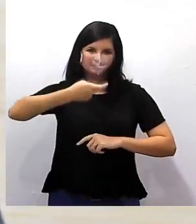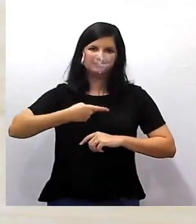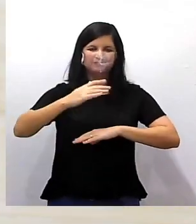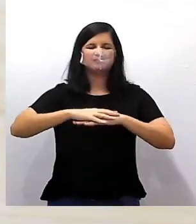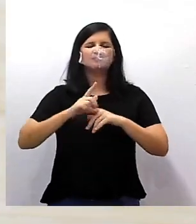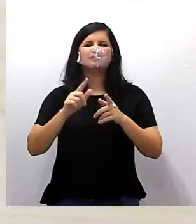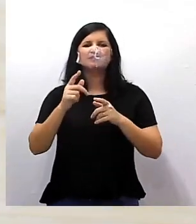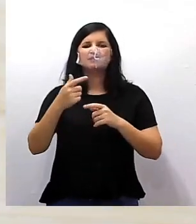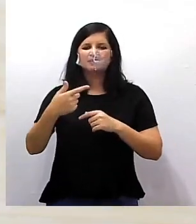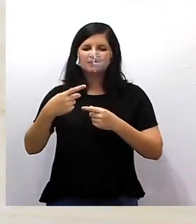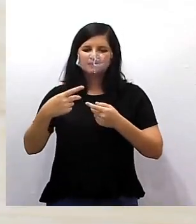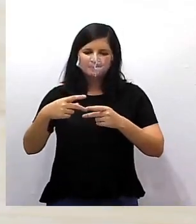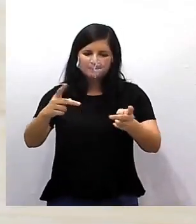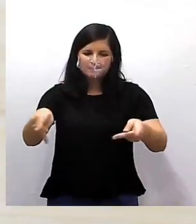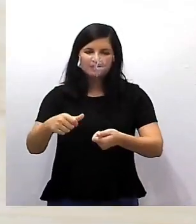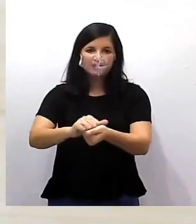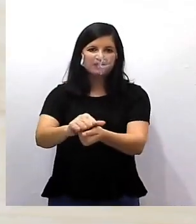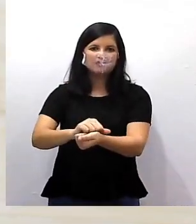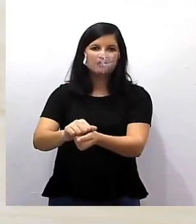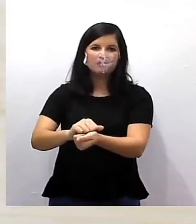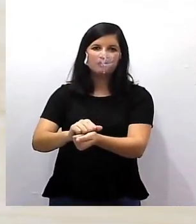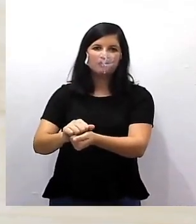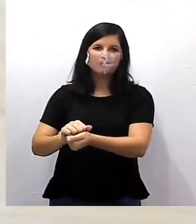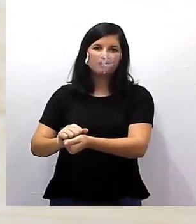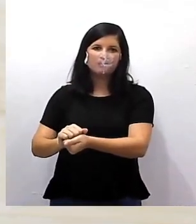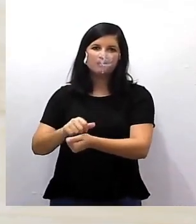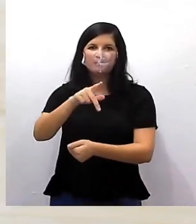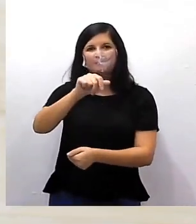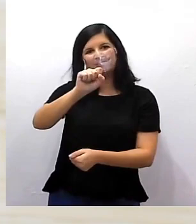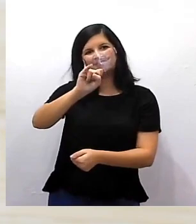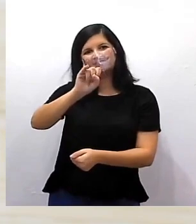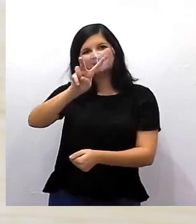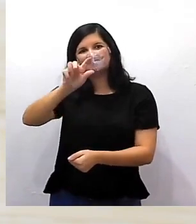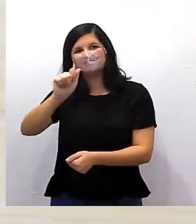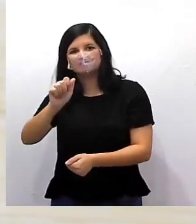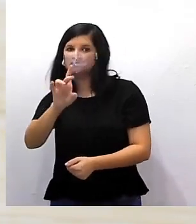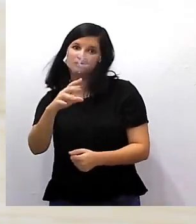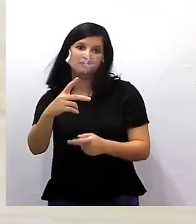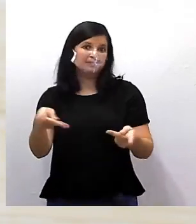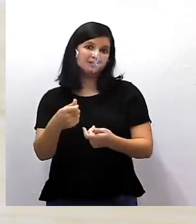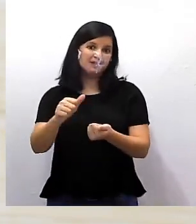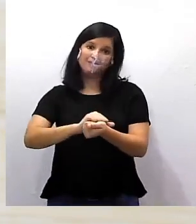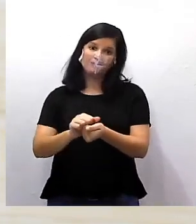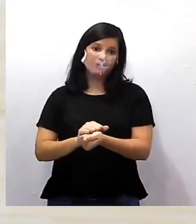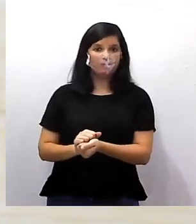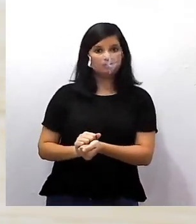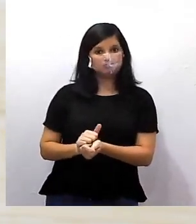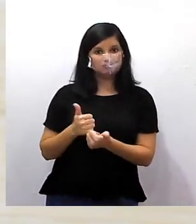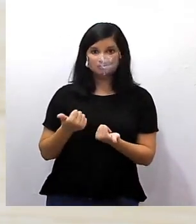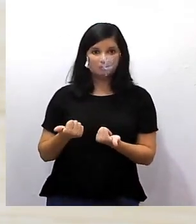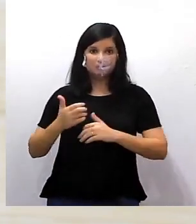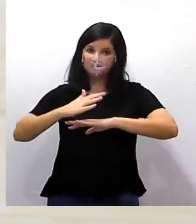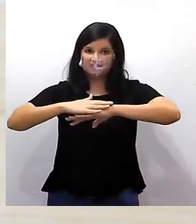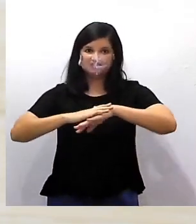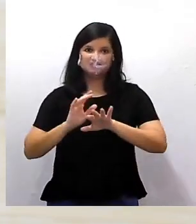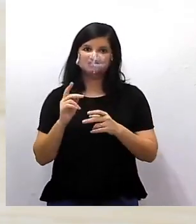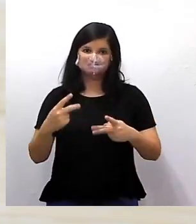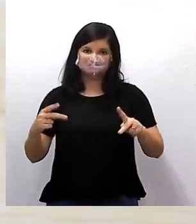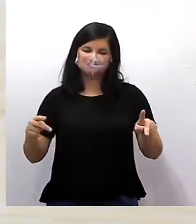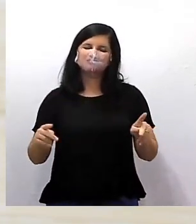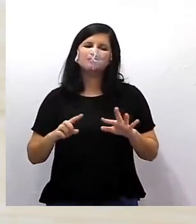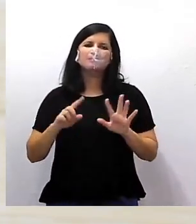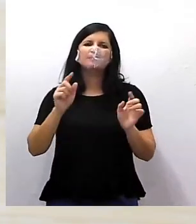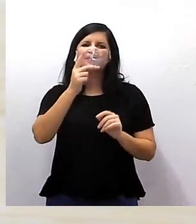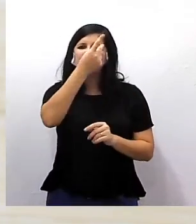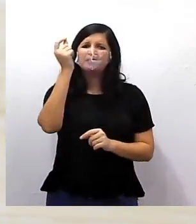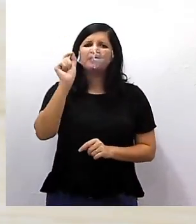foram lavados, isso aí é a voz passiva, porque eu estou dando ênfase na ação. Tá? Agora, isso, claro, não me impede de identificar